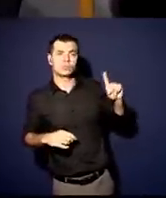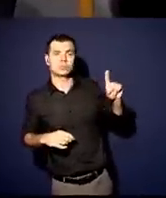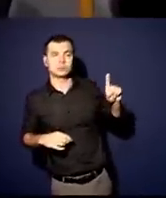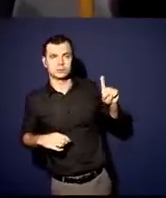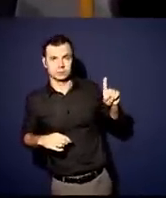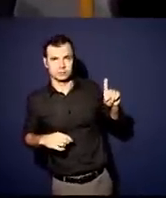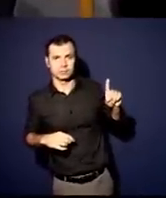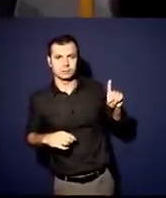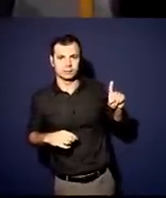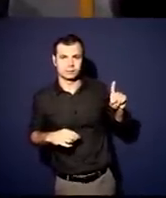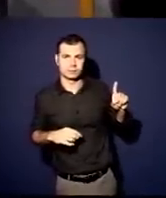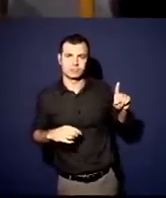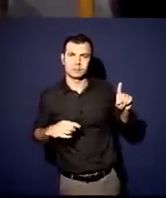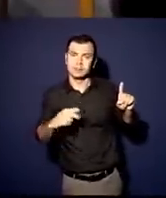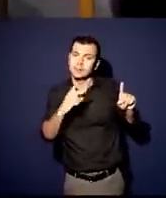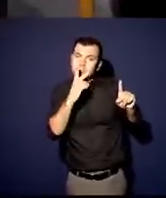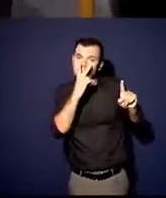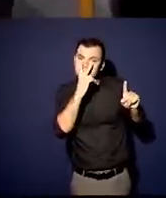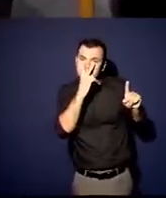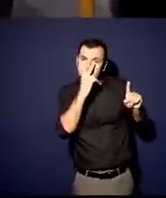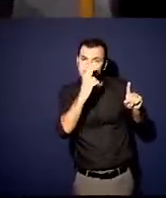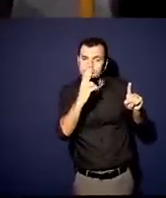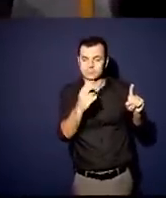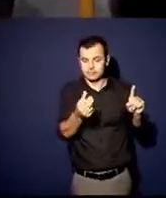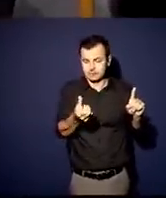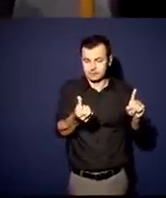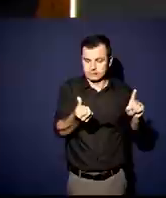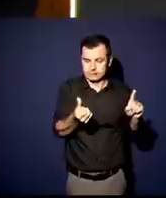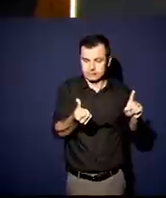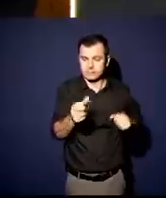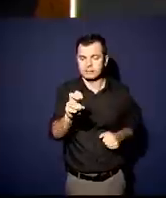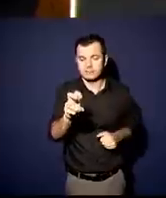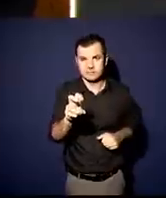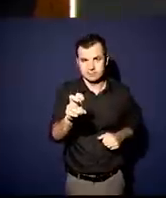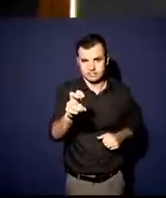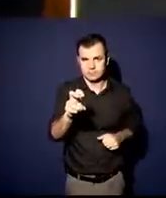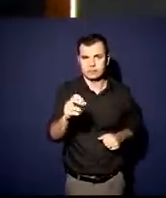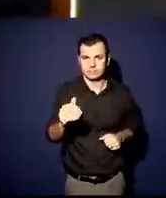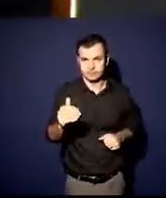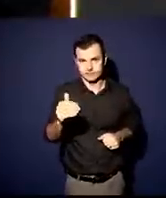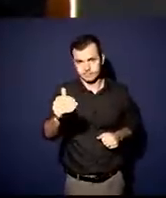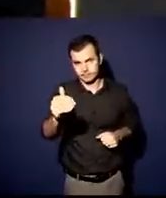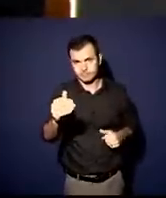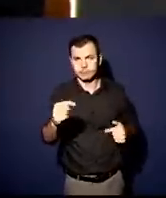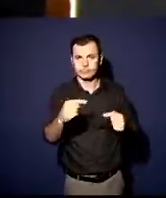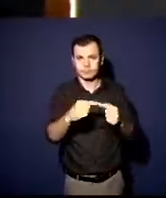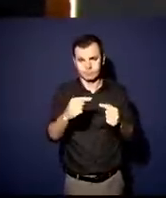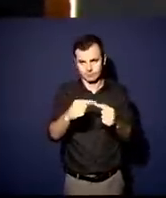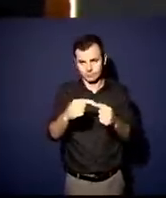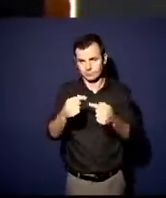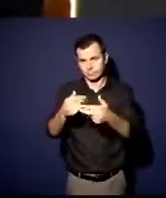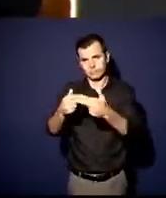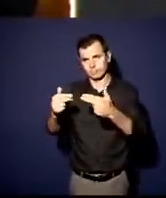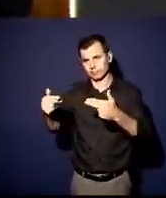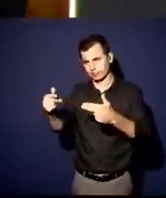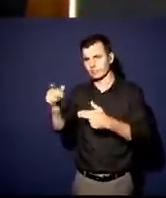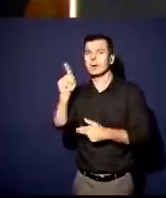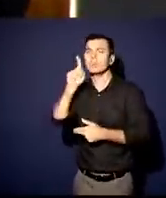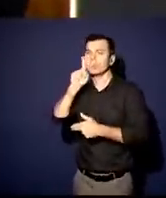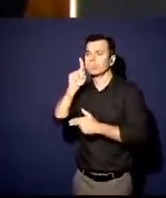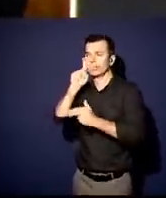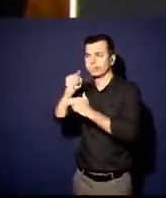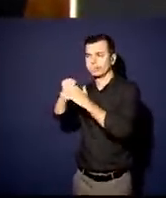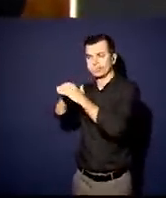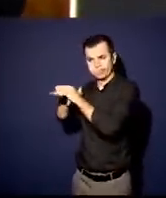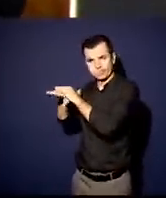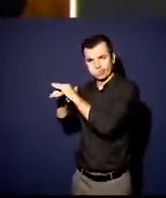um put implícito a 65, que seria a reposição das reservas americanas. É muito difícil